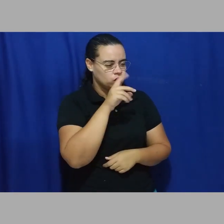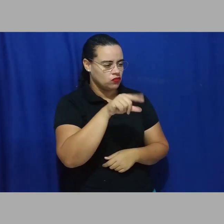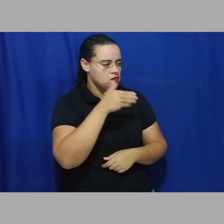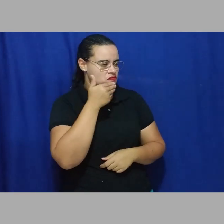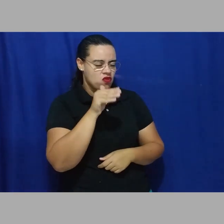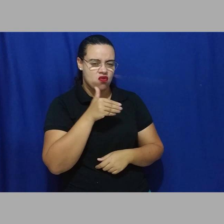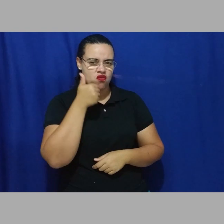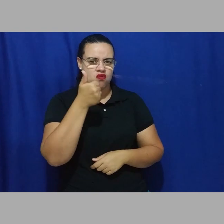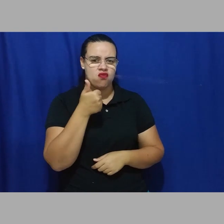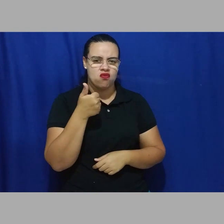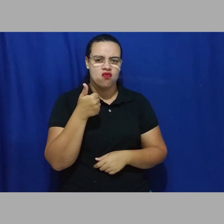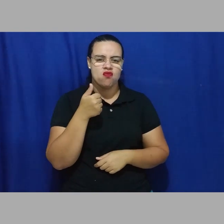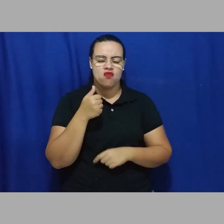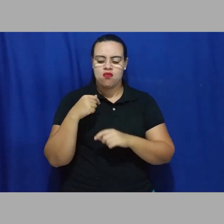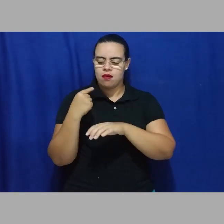ilha.